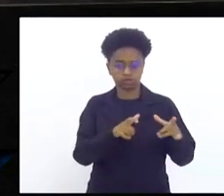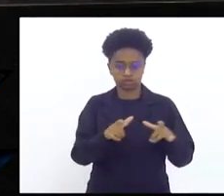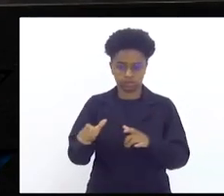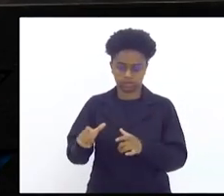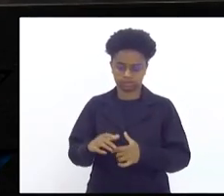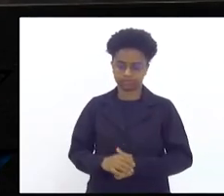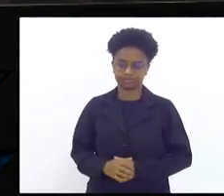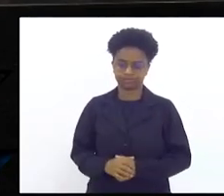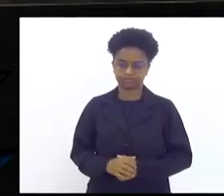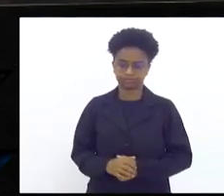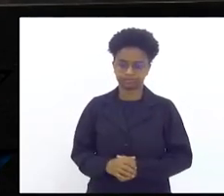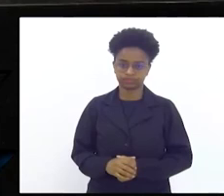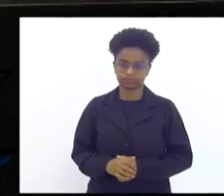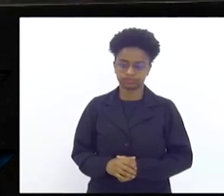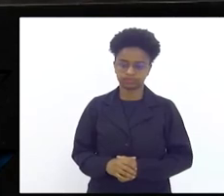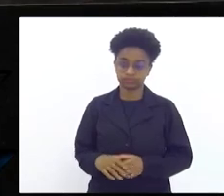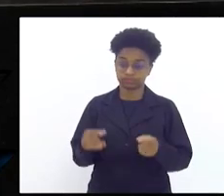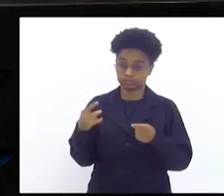porque